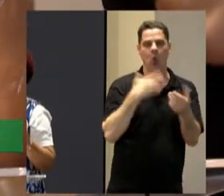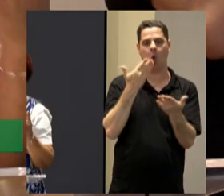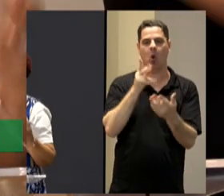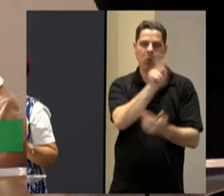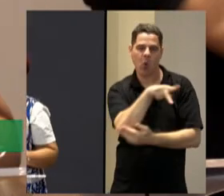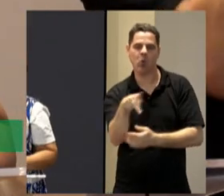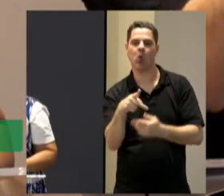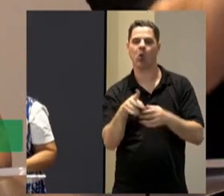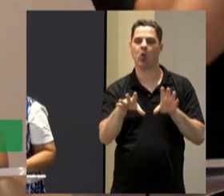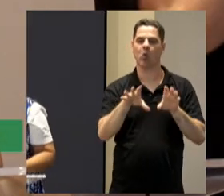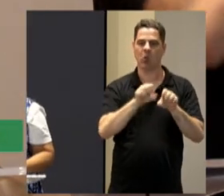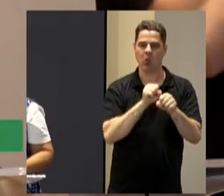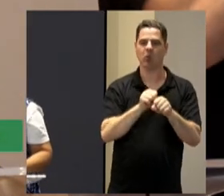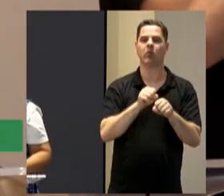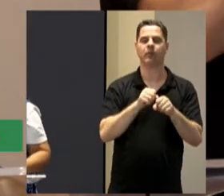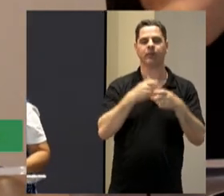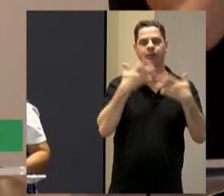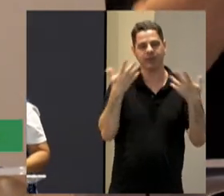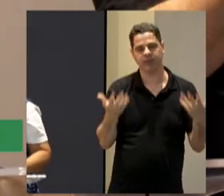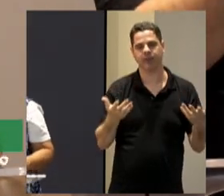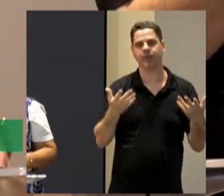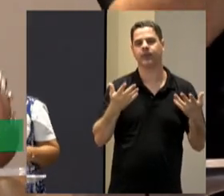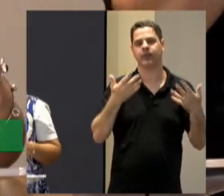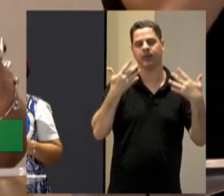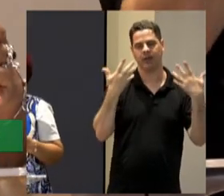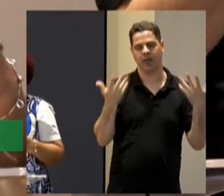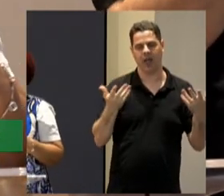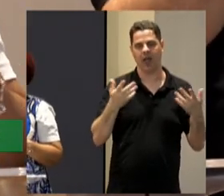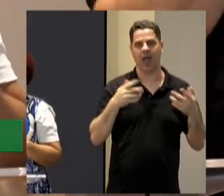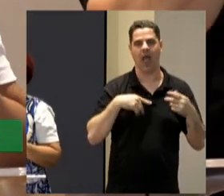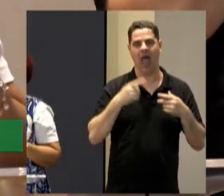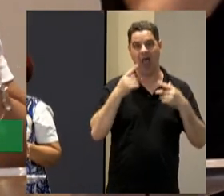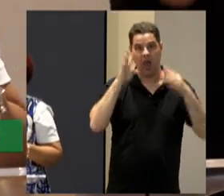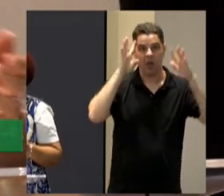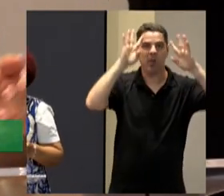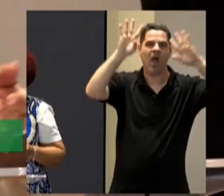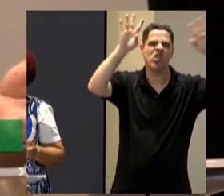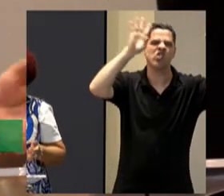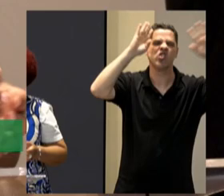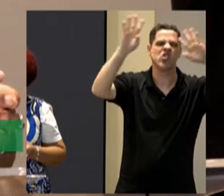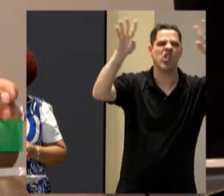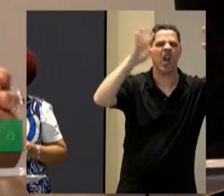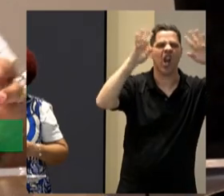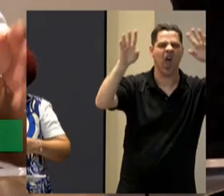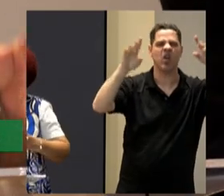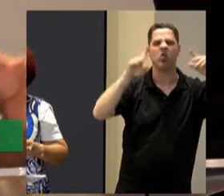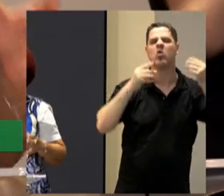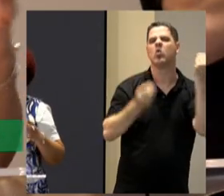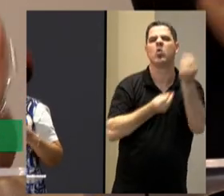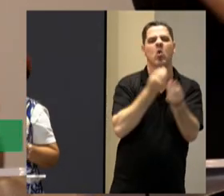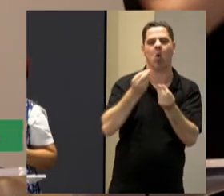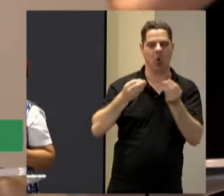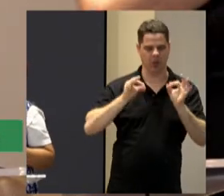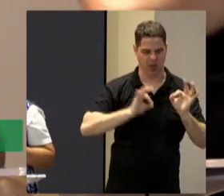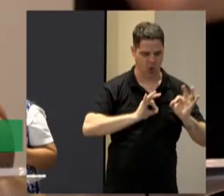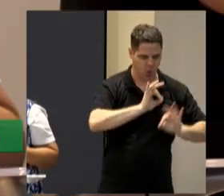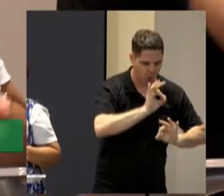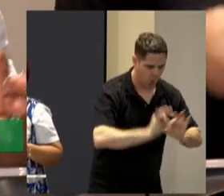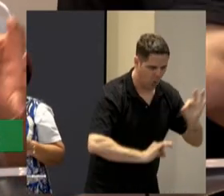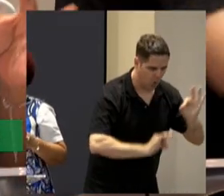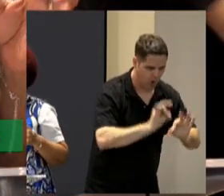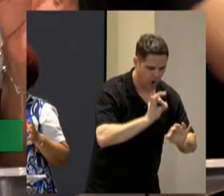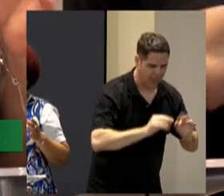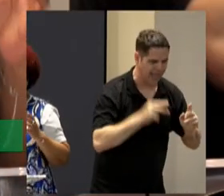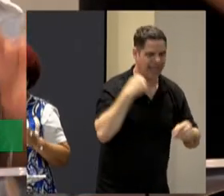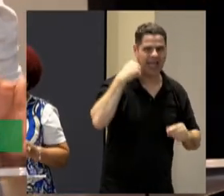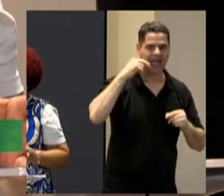discute isso conosco. Então, assim, as utopias elas já começam na organização da comunidade